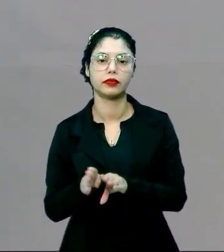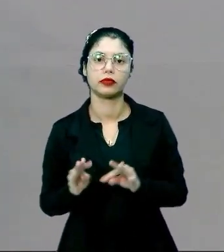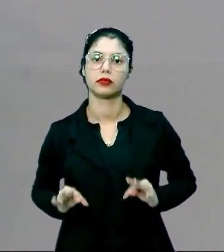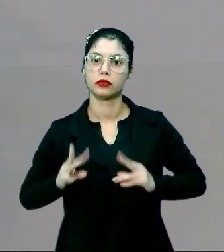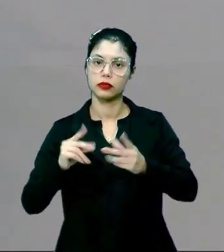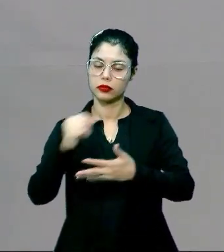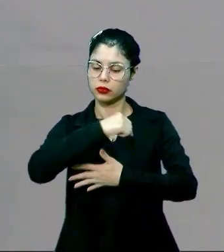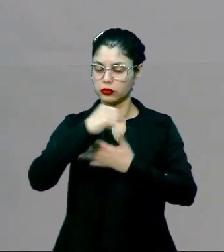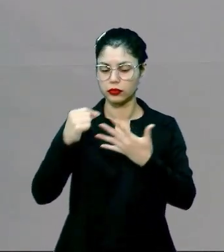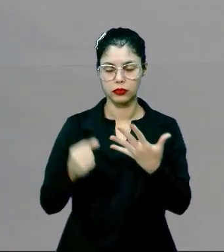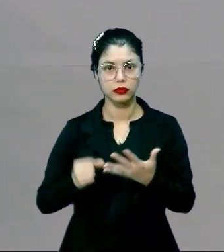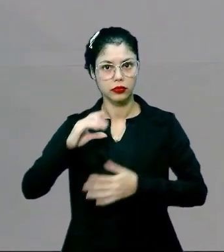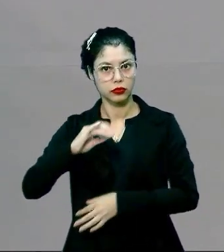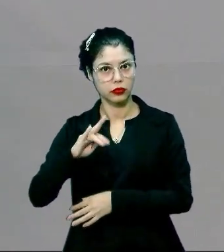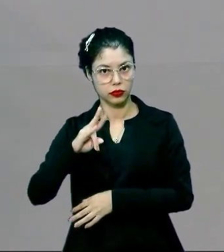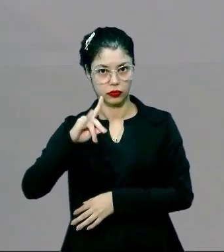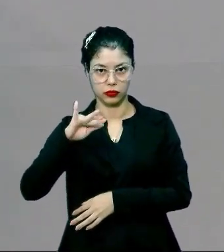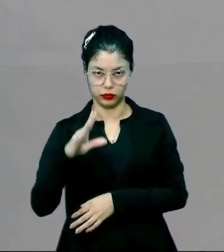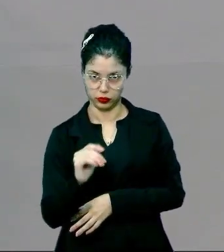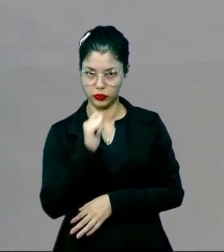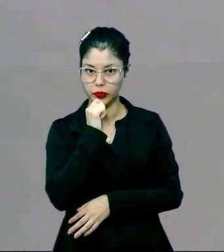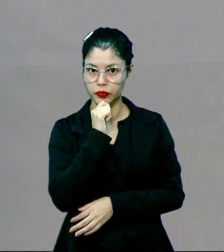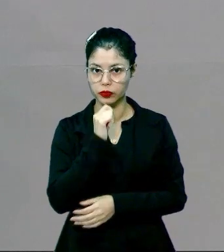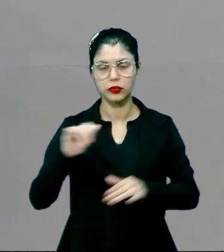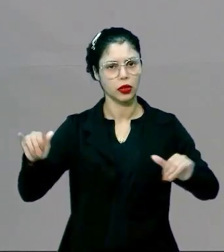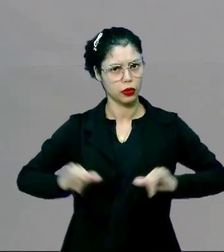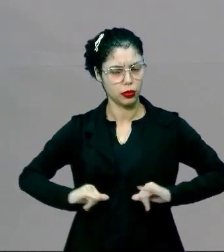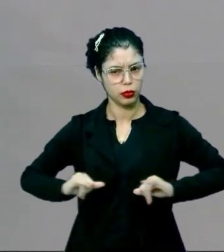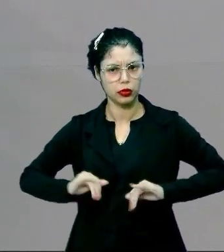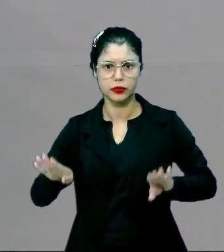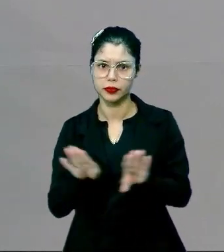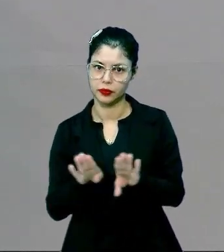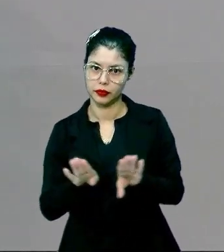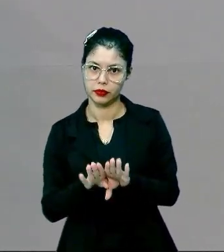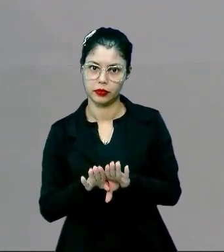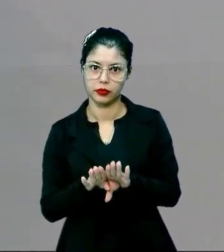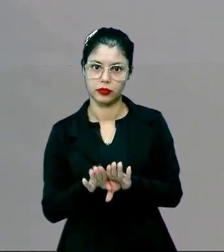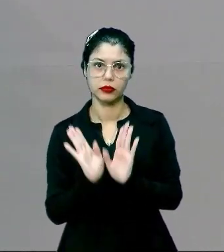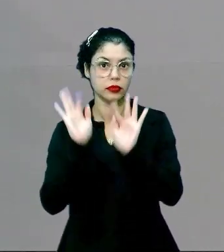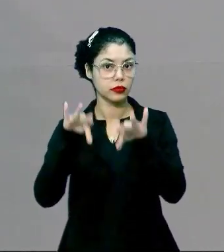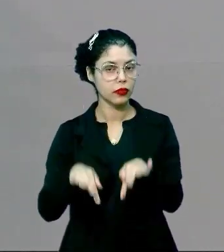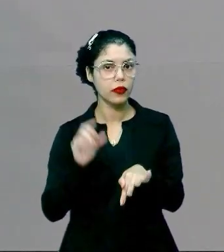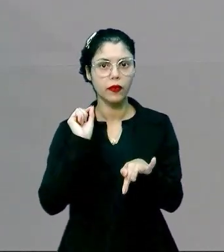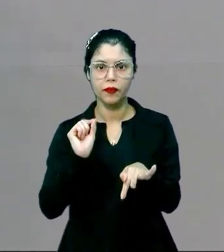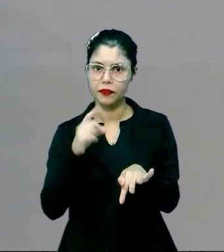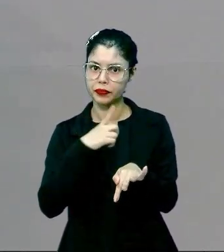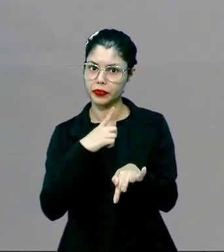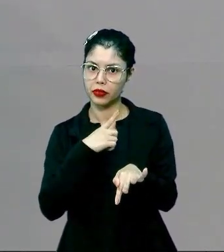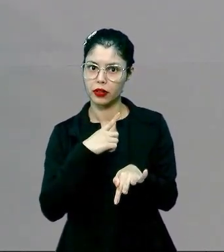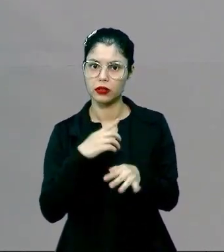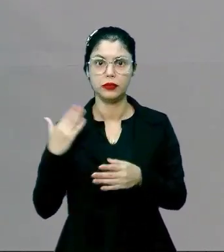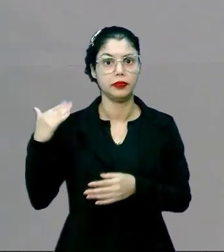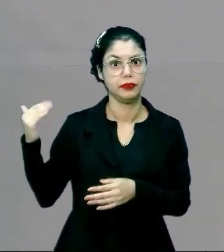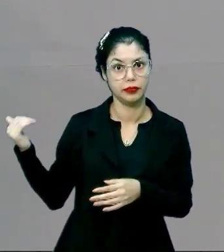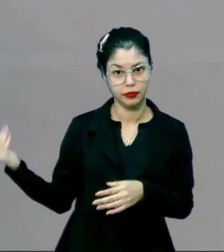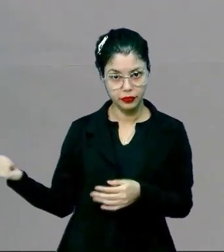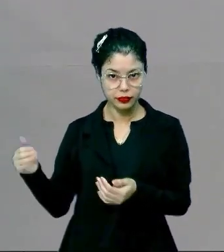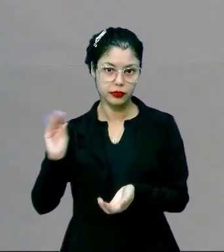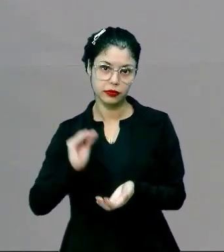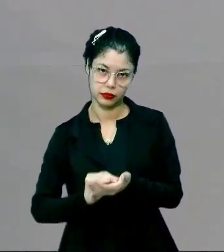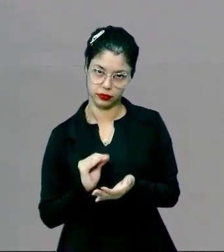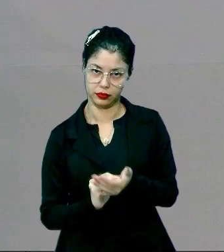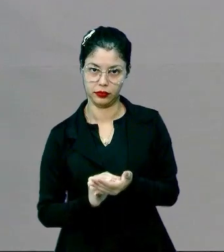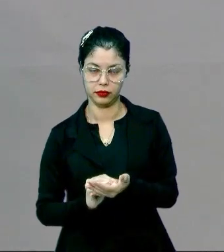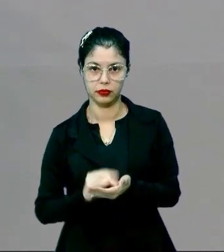esses compostos químicos sofrem reações químicas, só que no final temos os famosos